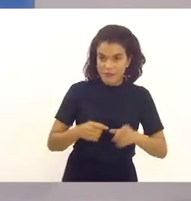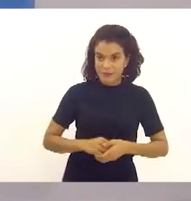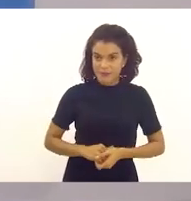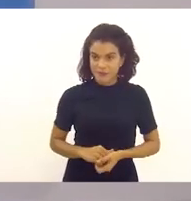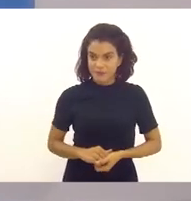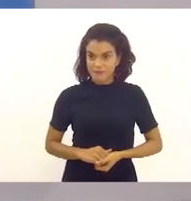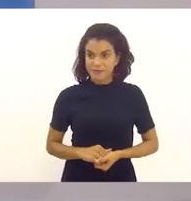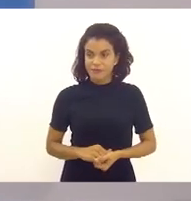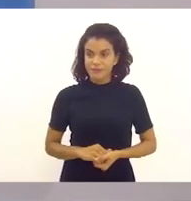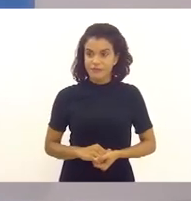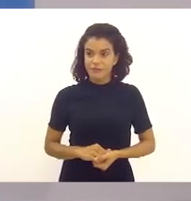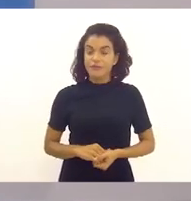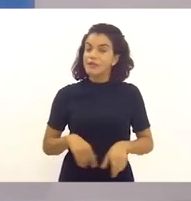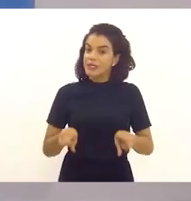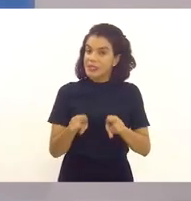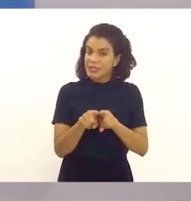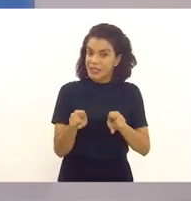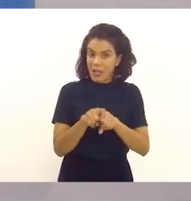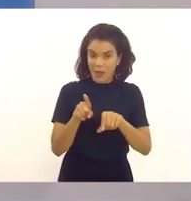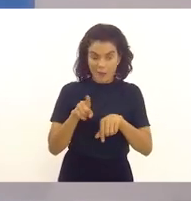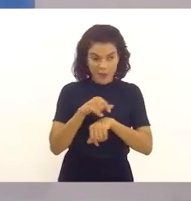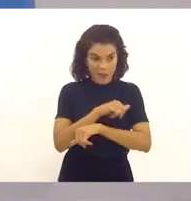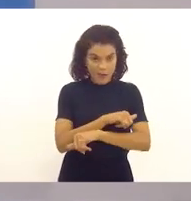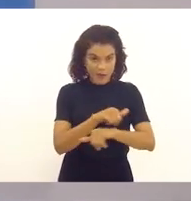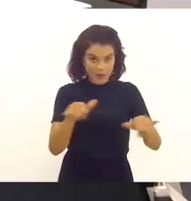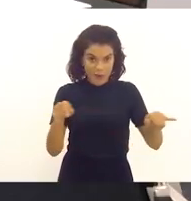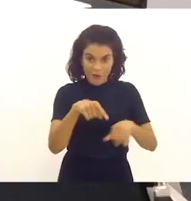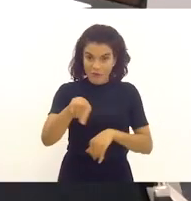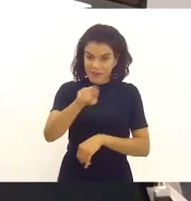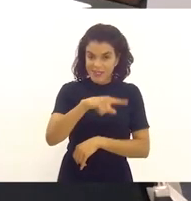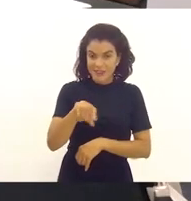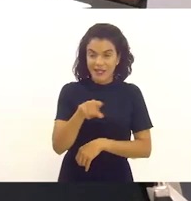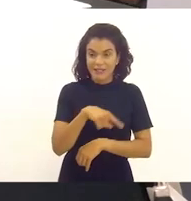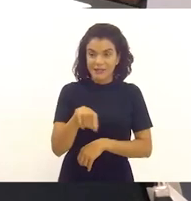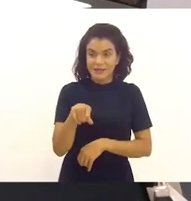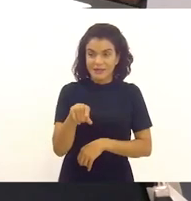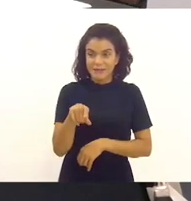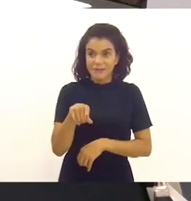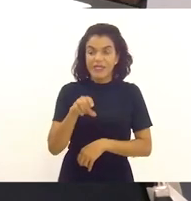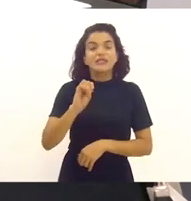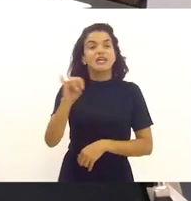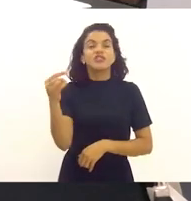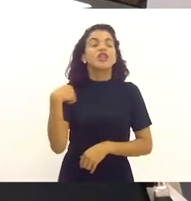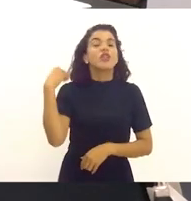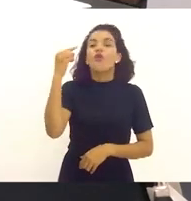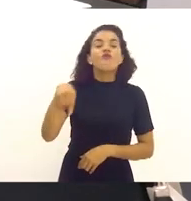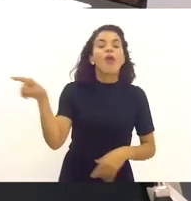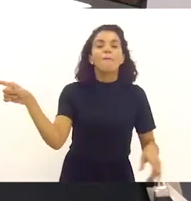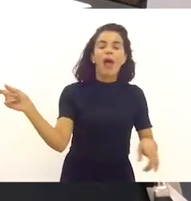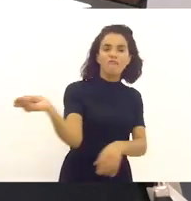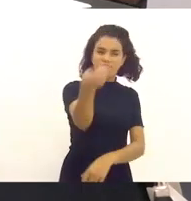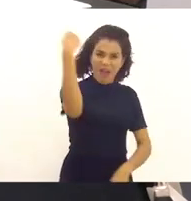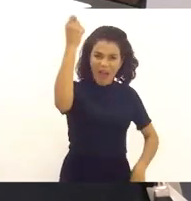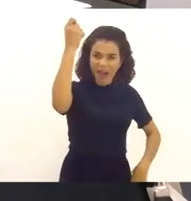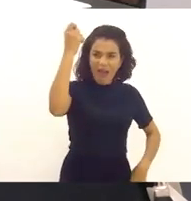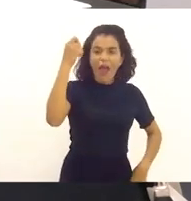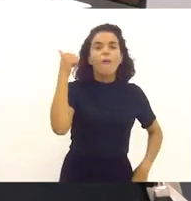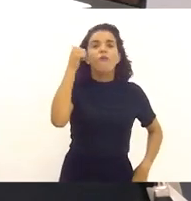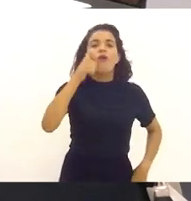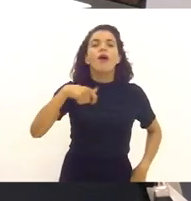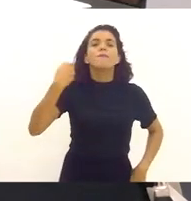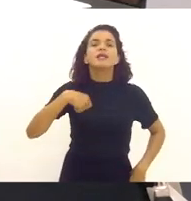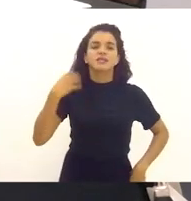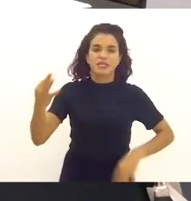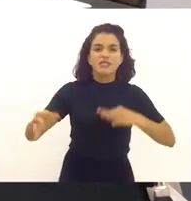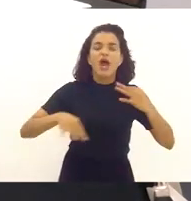não e vou falar uma coisa aqui para lacrar porque se a gente não vem falar que a gente nem vem mulher tem que